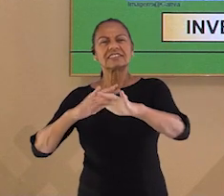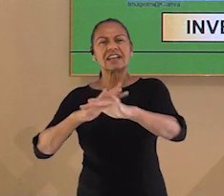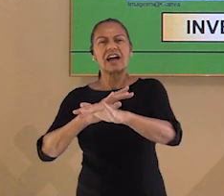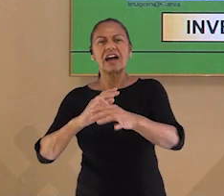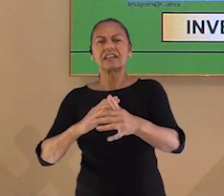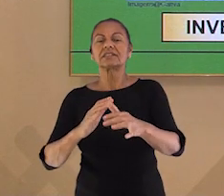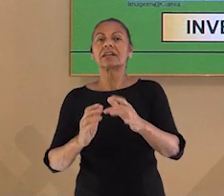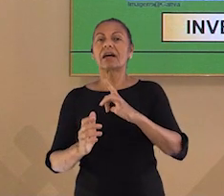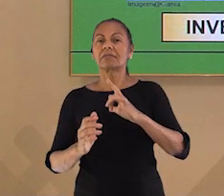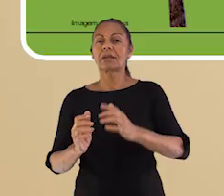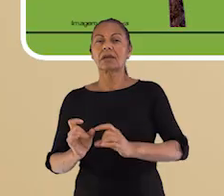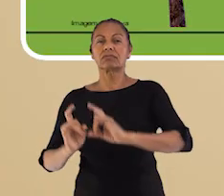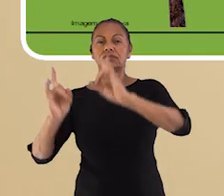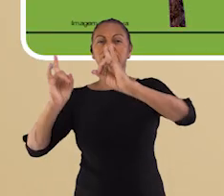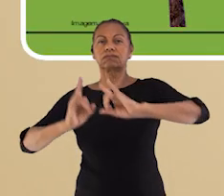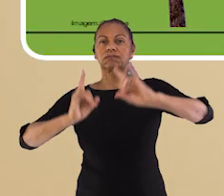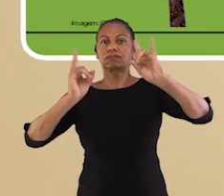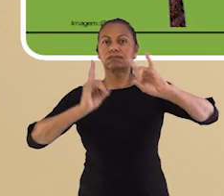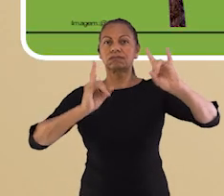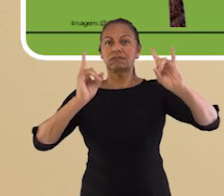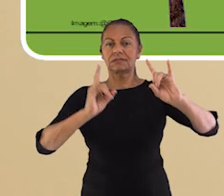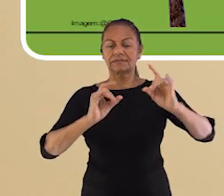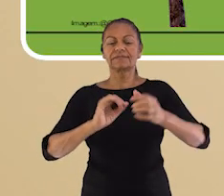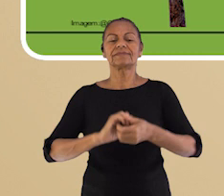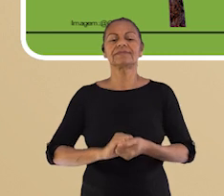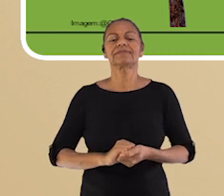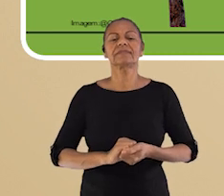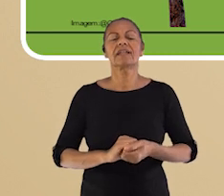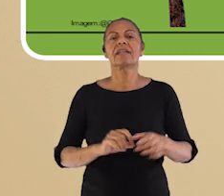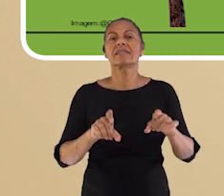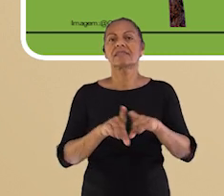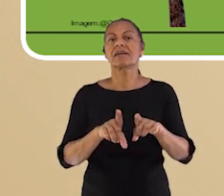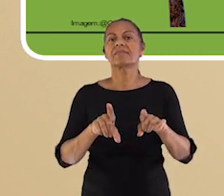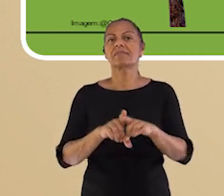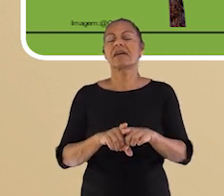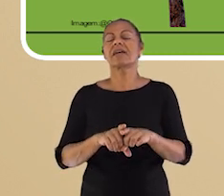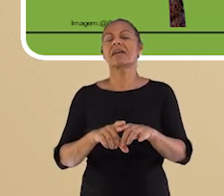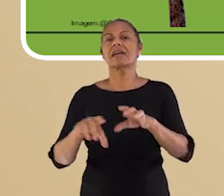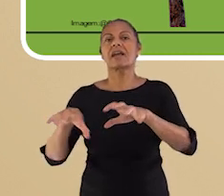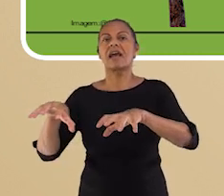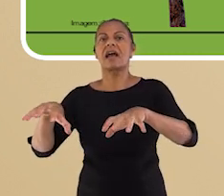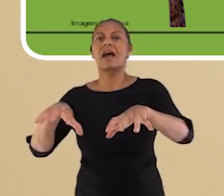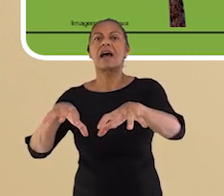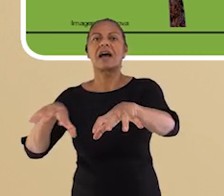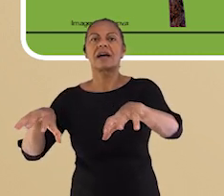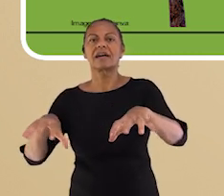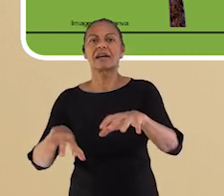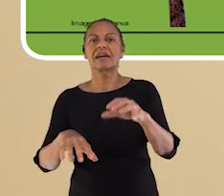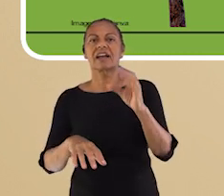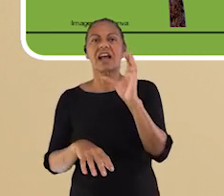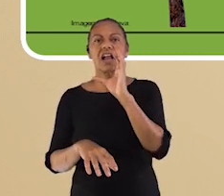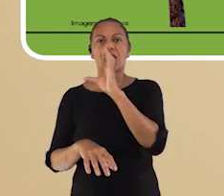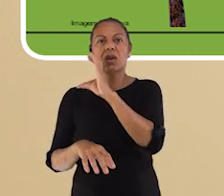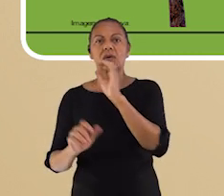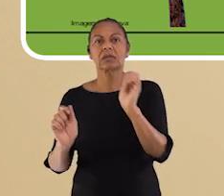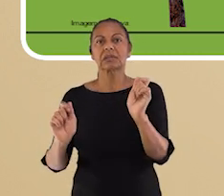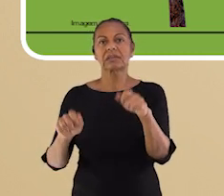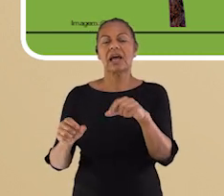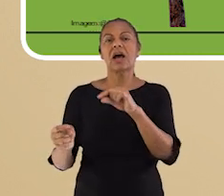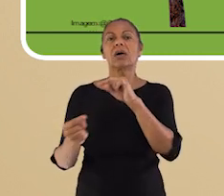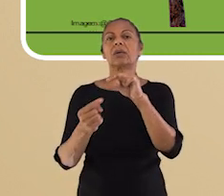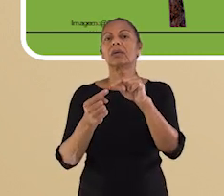de urbanização. Vimos também que tanto as ilhas de calor quanto a inversão térmica podem